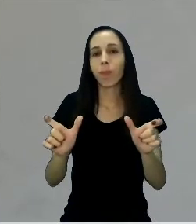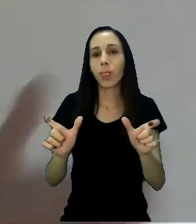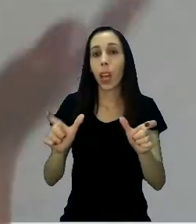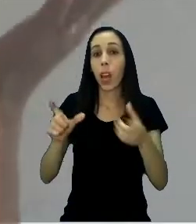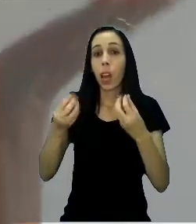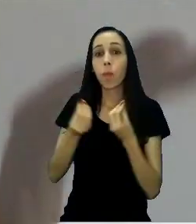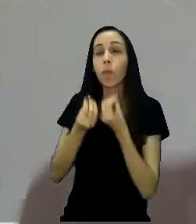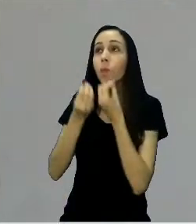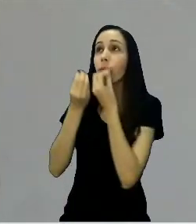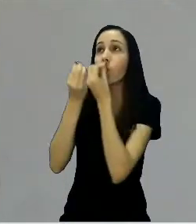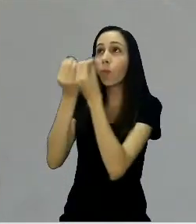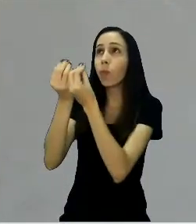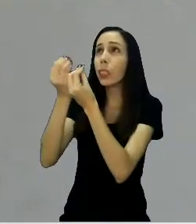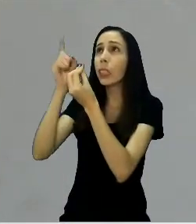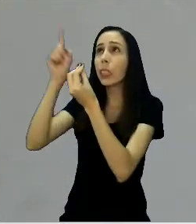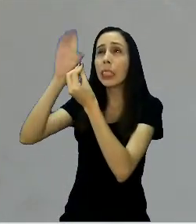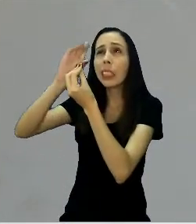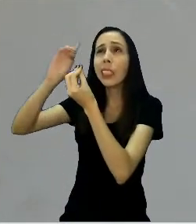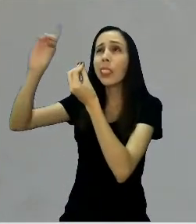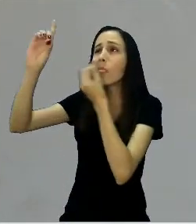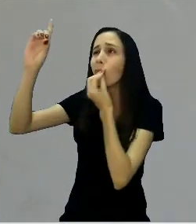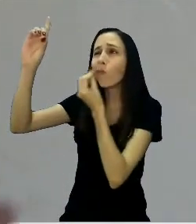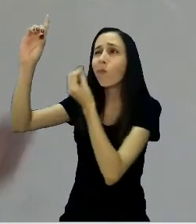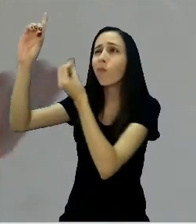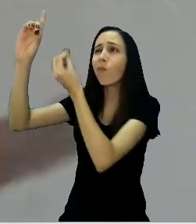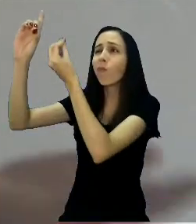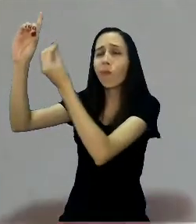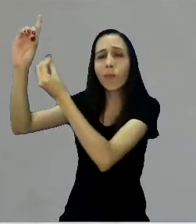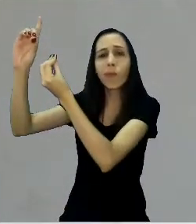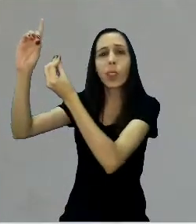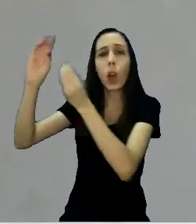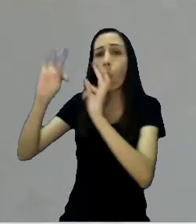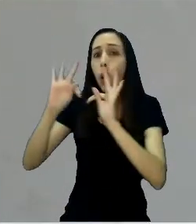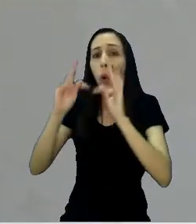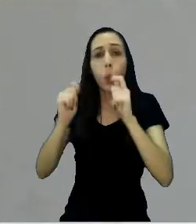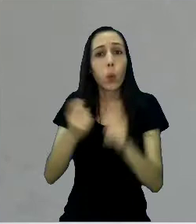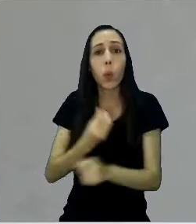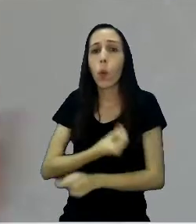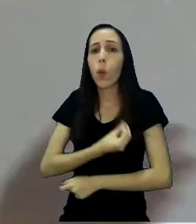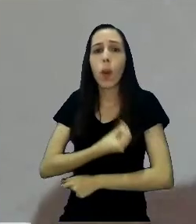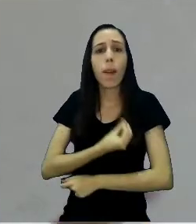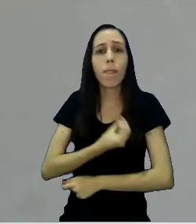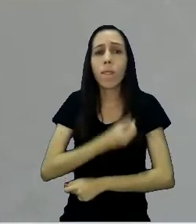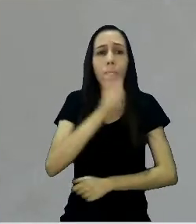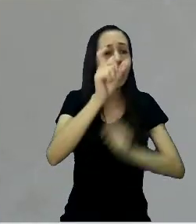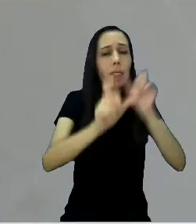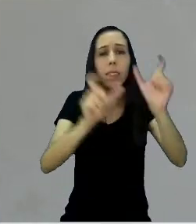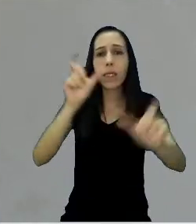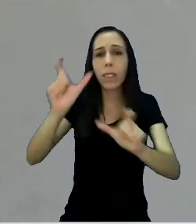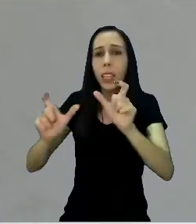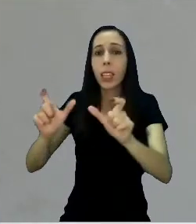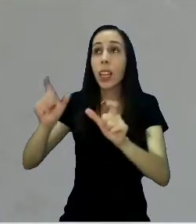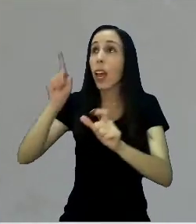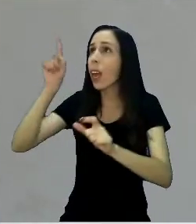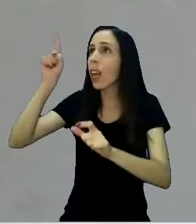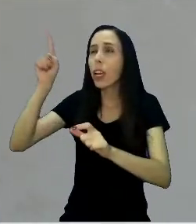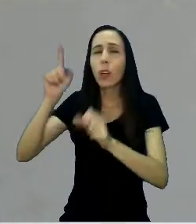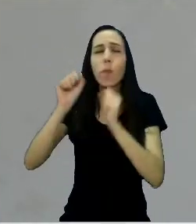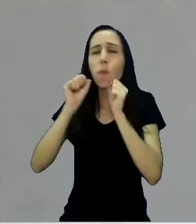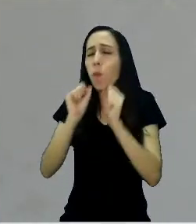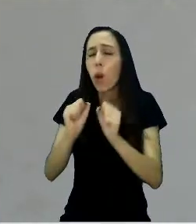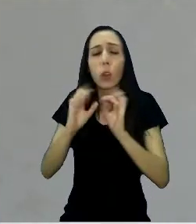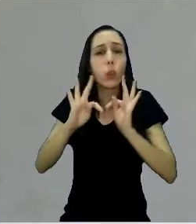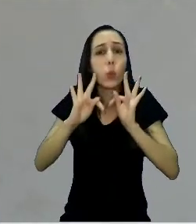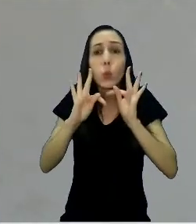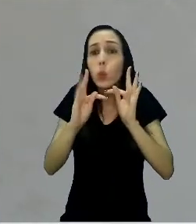irmãs, colocar diante do Senhor, entregar as nossas vidas, entregar tudo nas mãos daquele